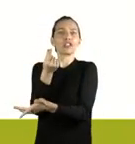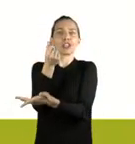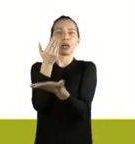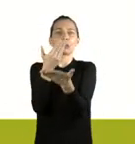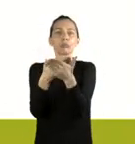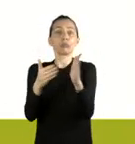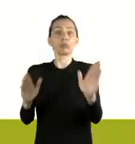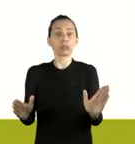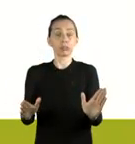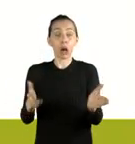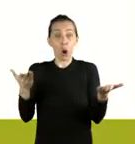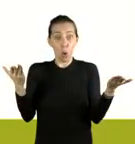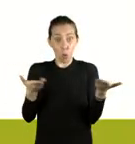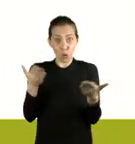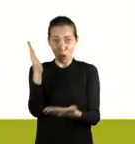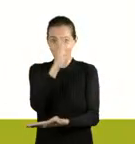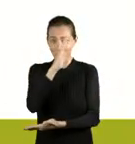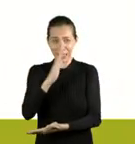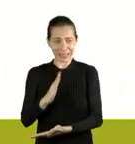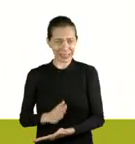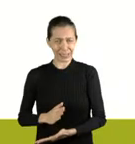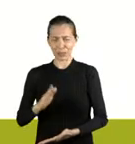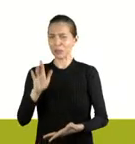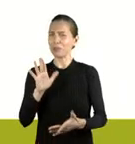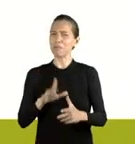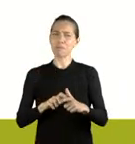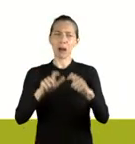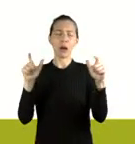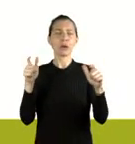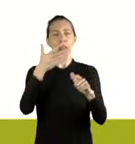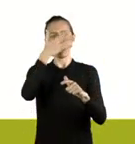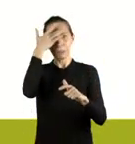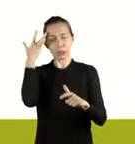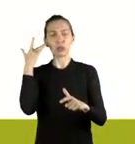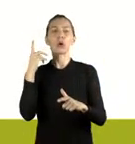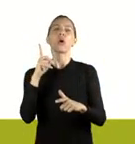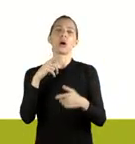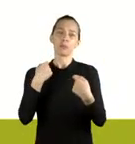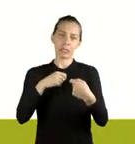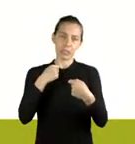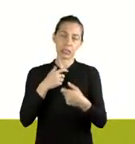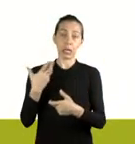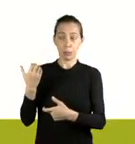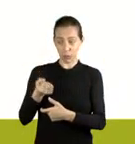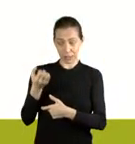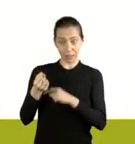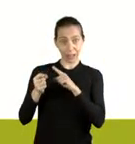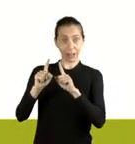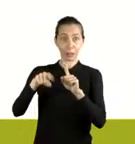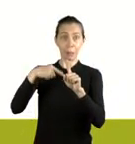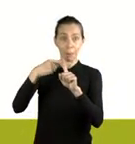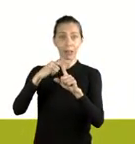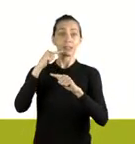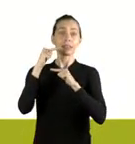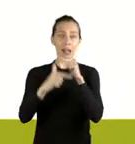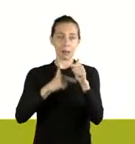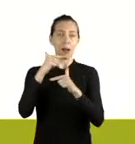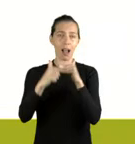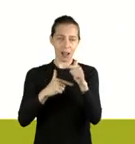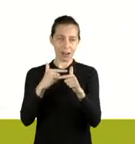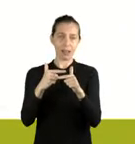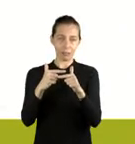Brasil, a realidade, né, algumas pessoas, até uma forma de privilégio, elas têm